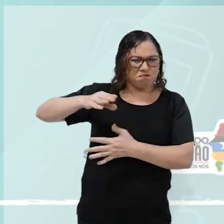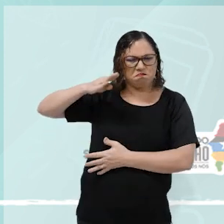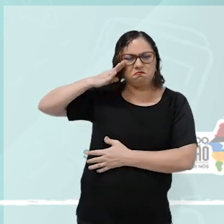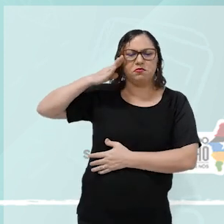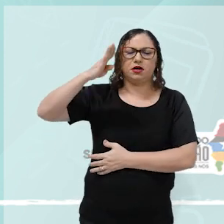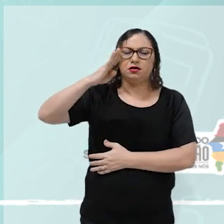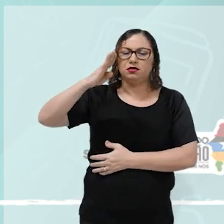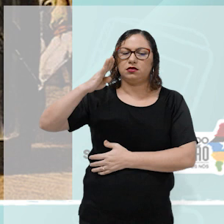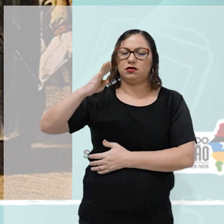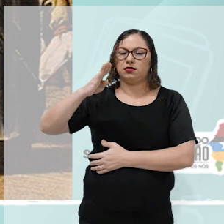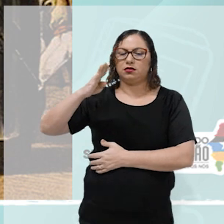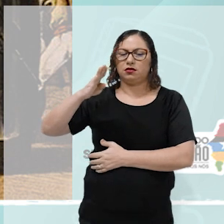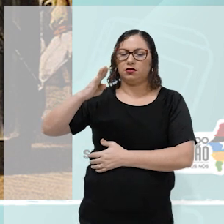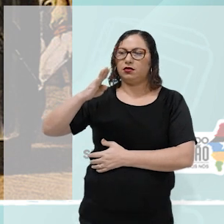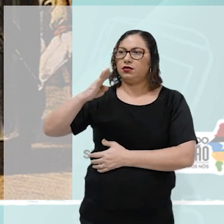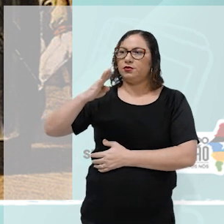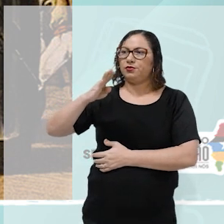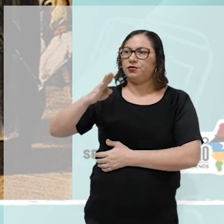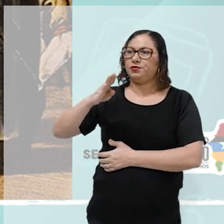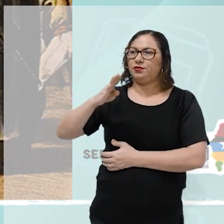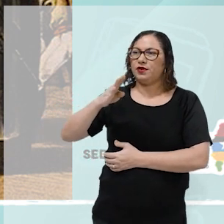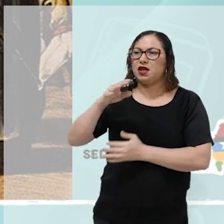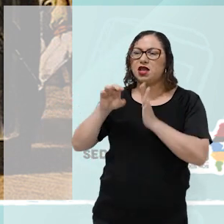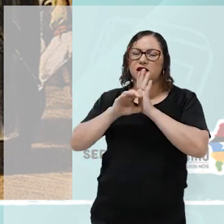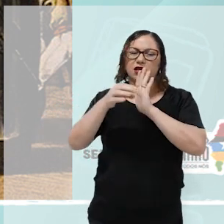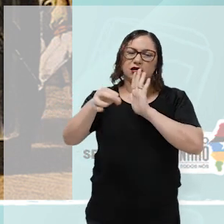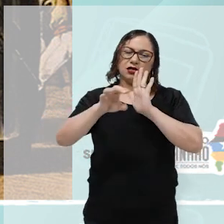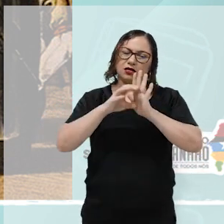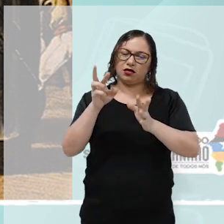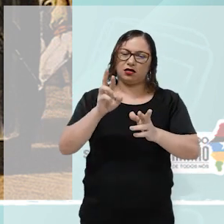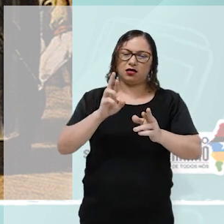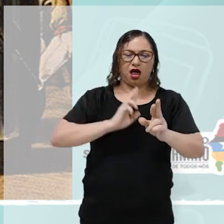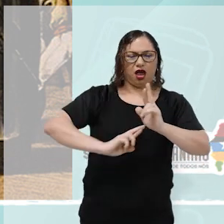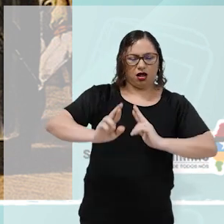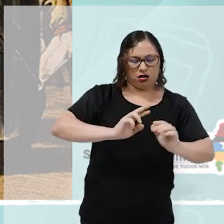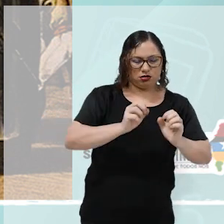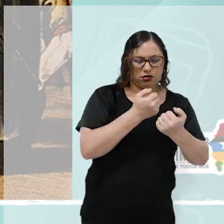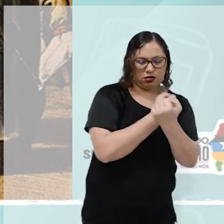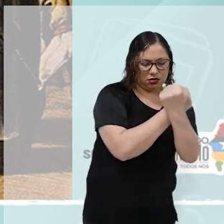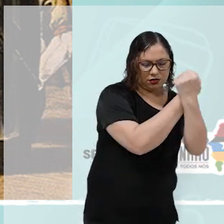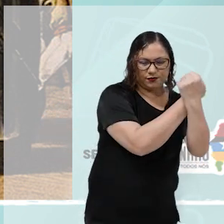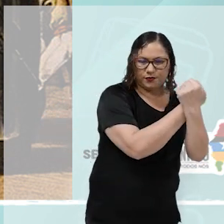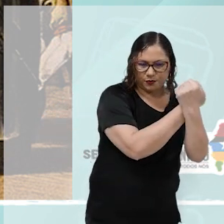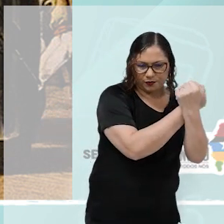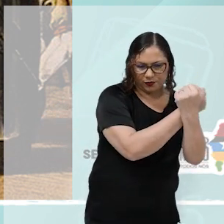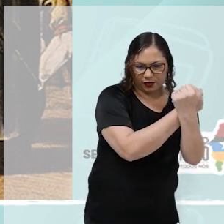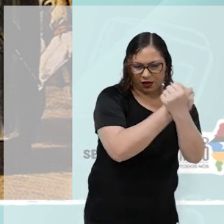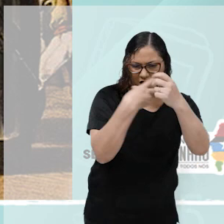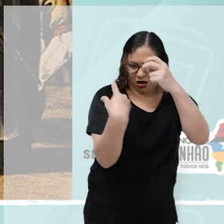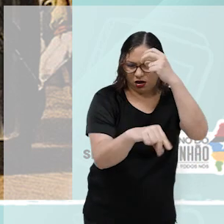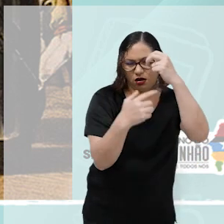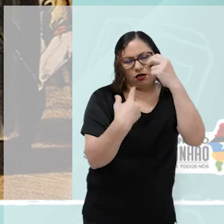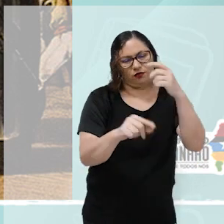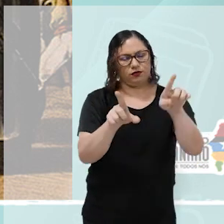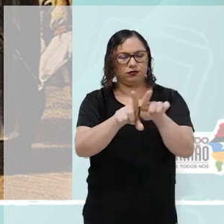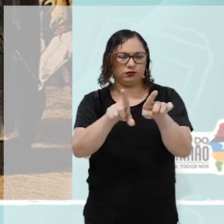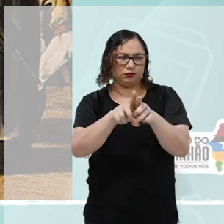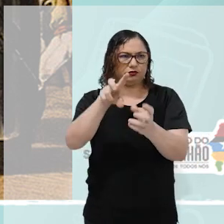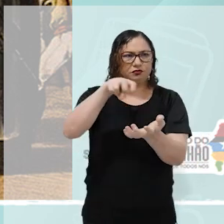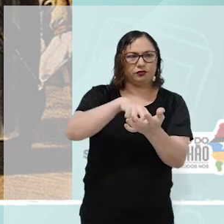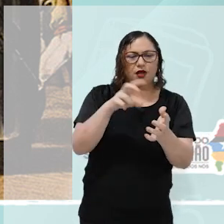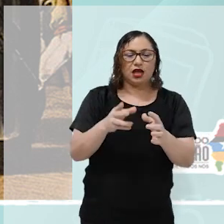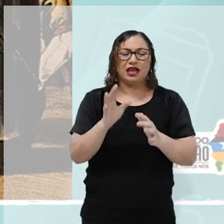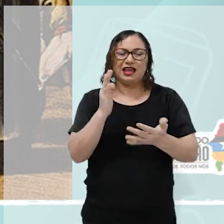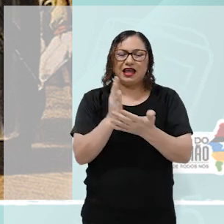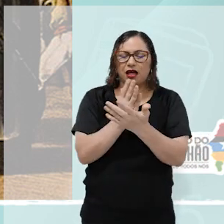Principalmente nesses conceitos da relação escravidão e castigos. E algumas obras dele